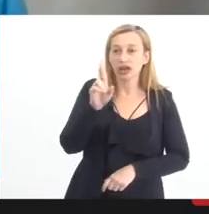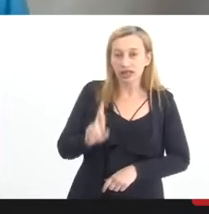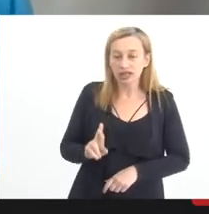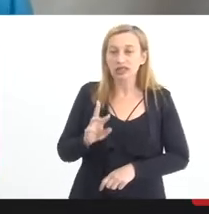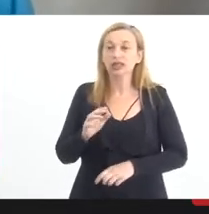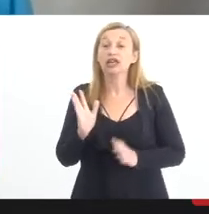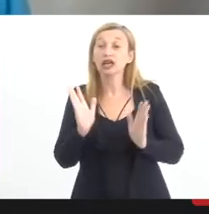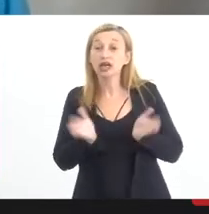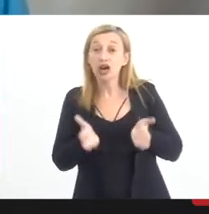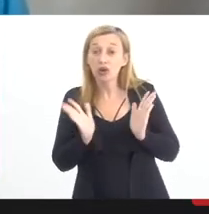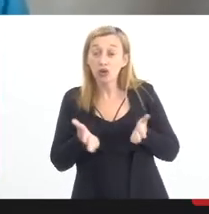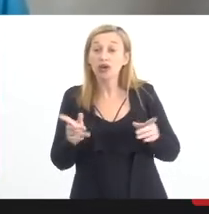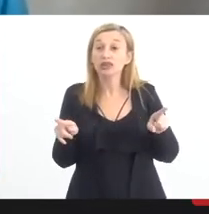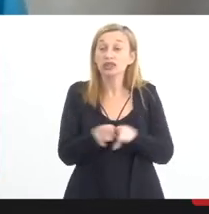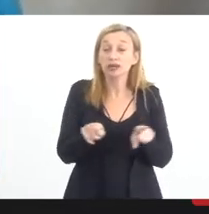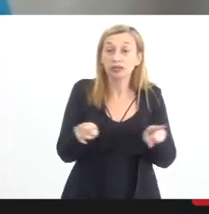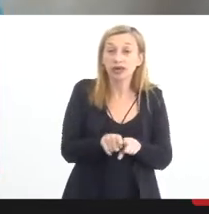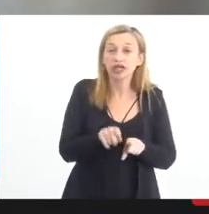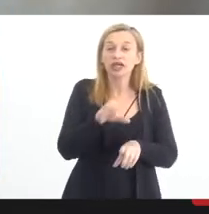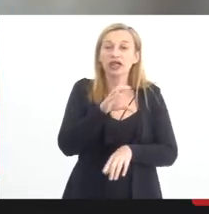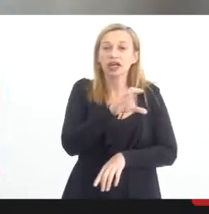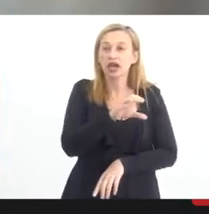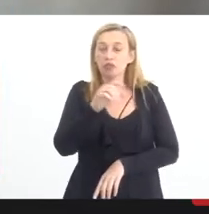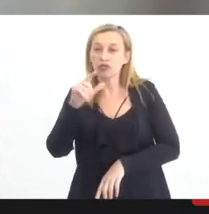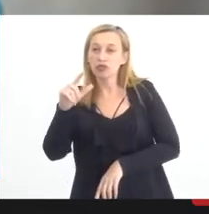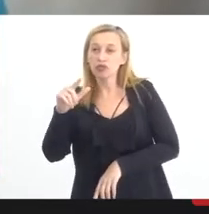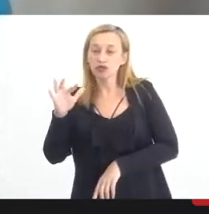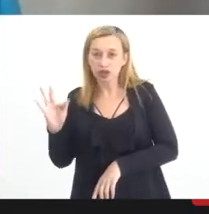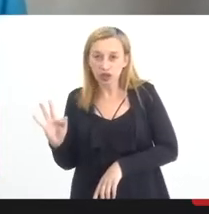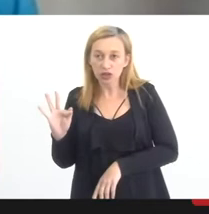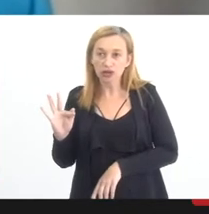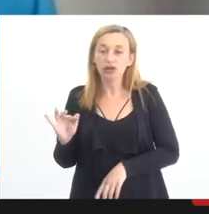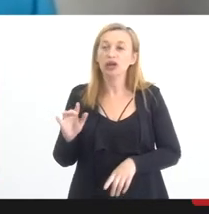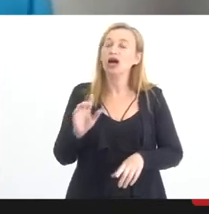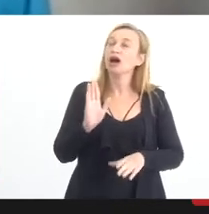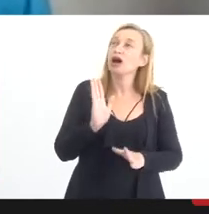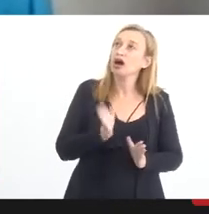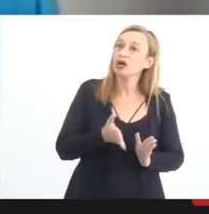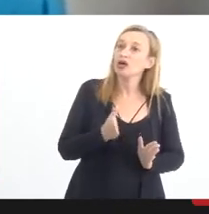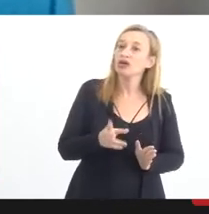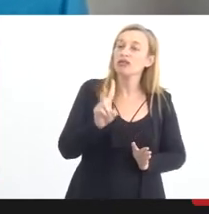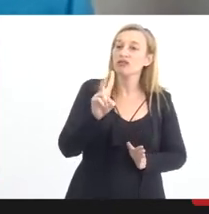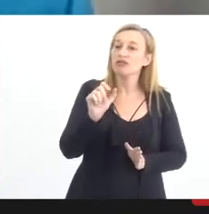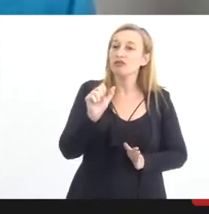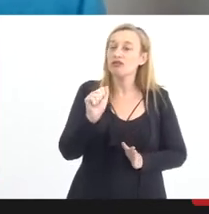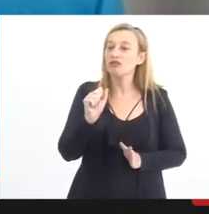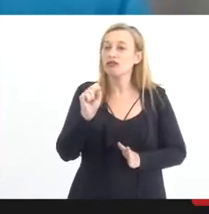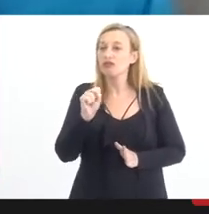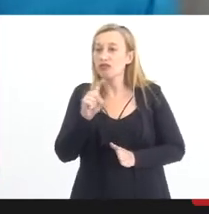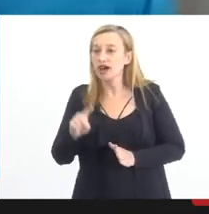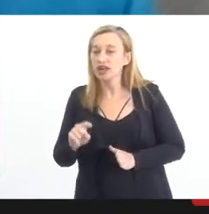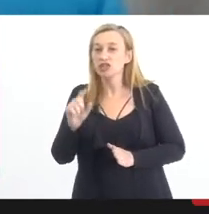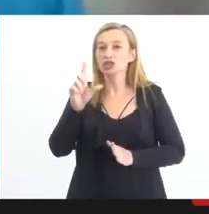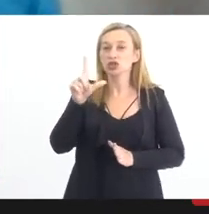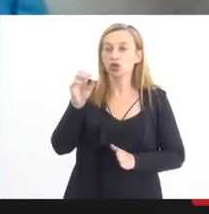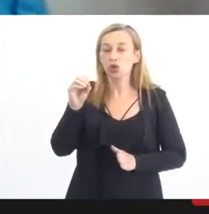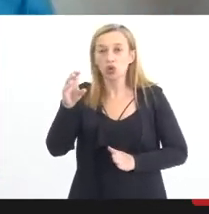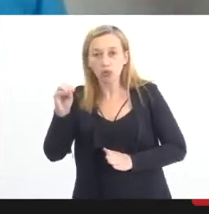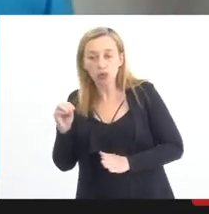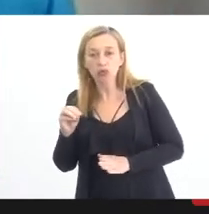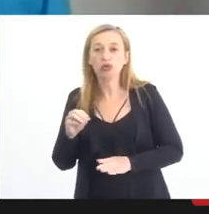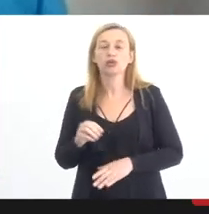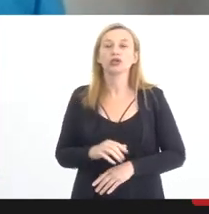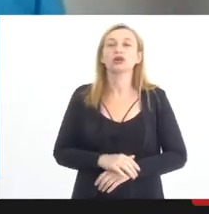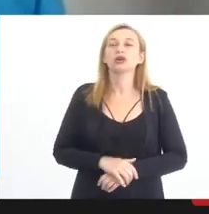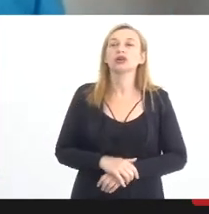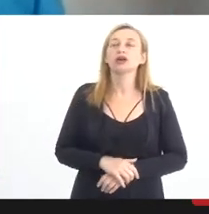a partir de agora também em Cabo Frio, estamos indo para Vaz Lobo também, no coração do subúrbio